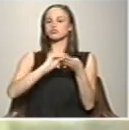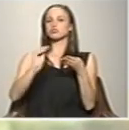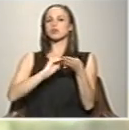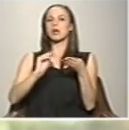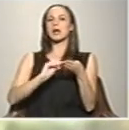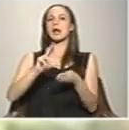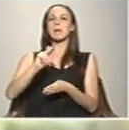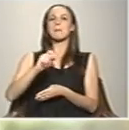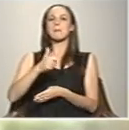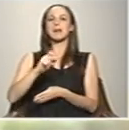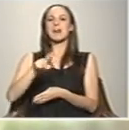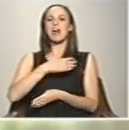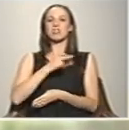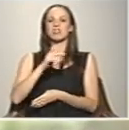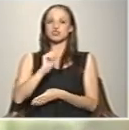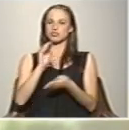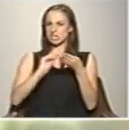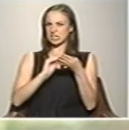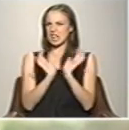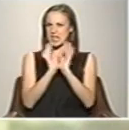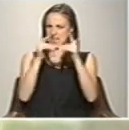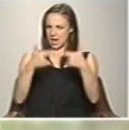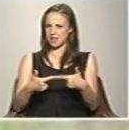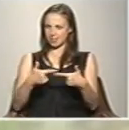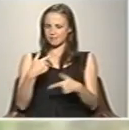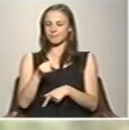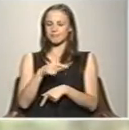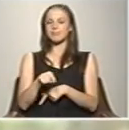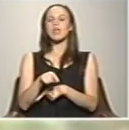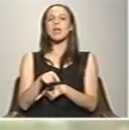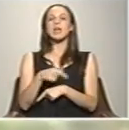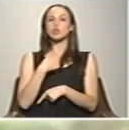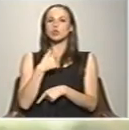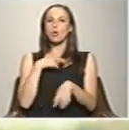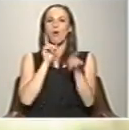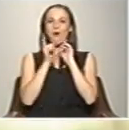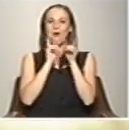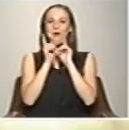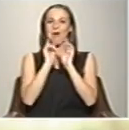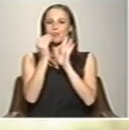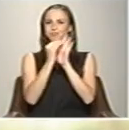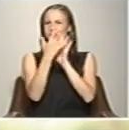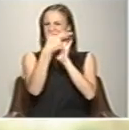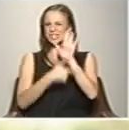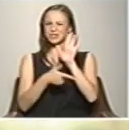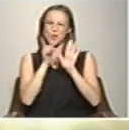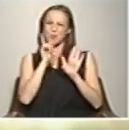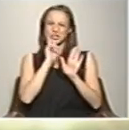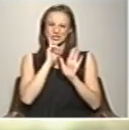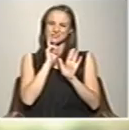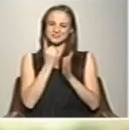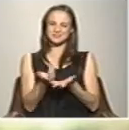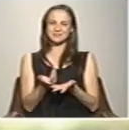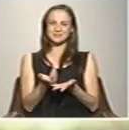blog que está na internet, onde eu produzo crónicas humorísticas ou que